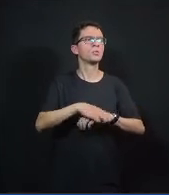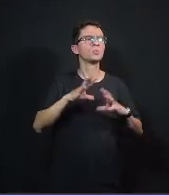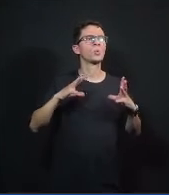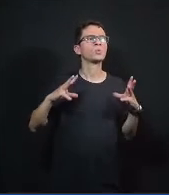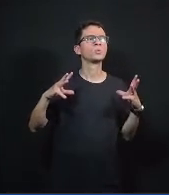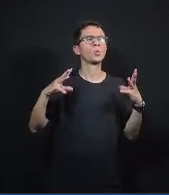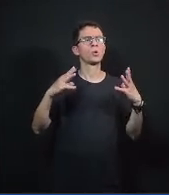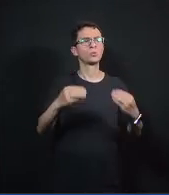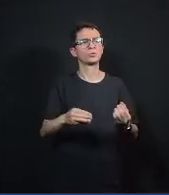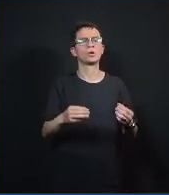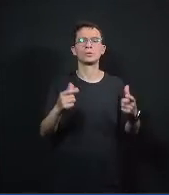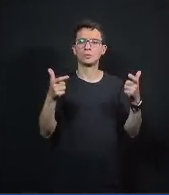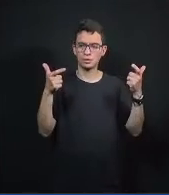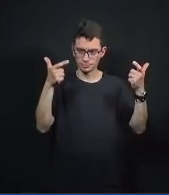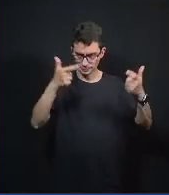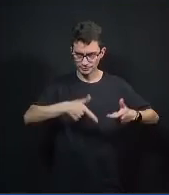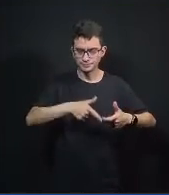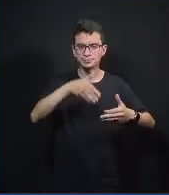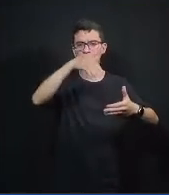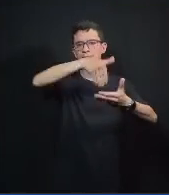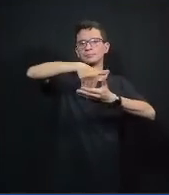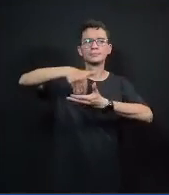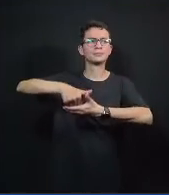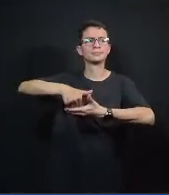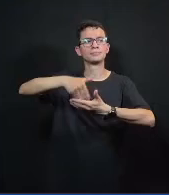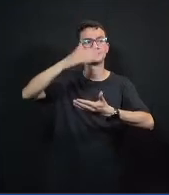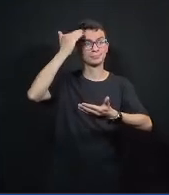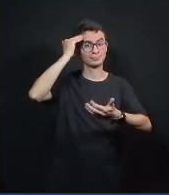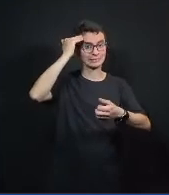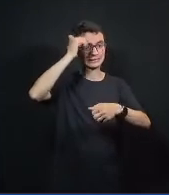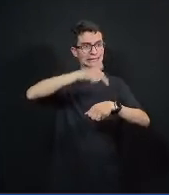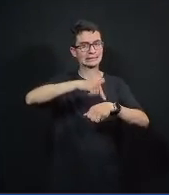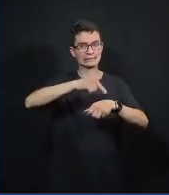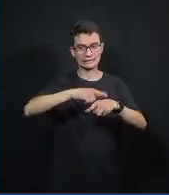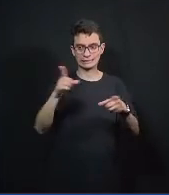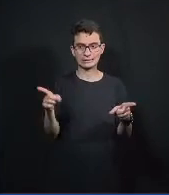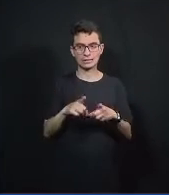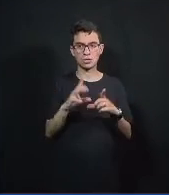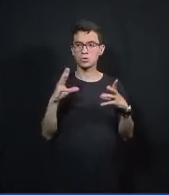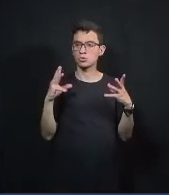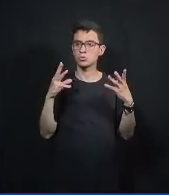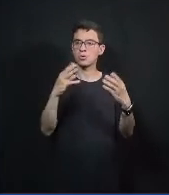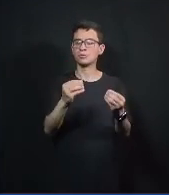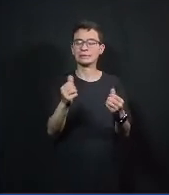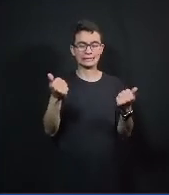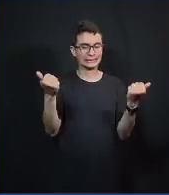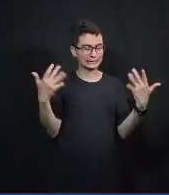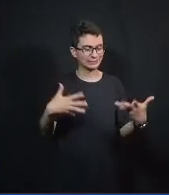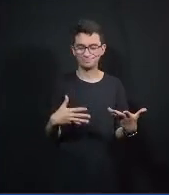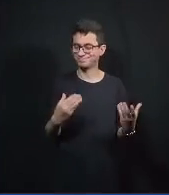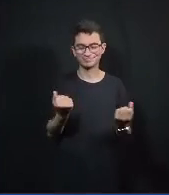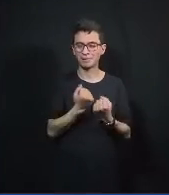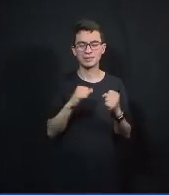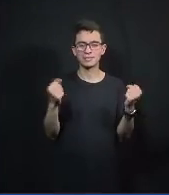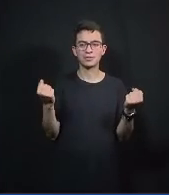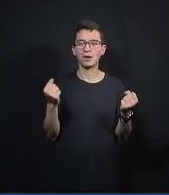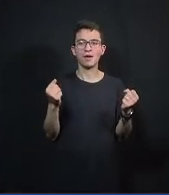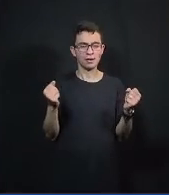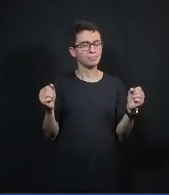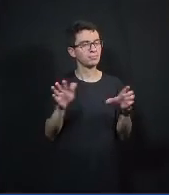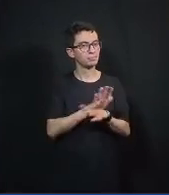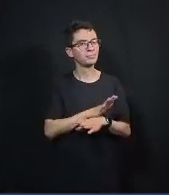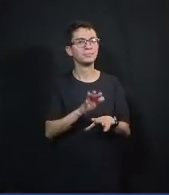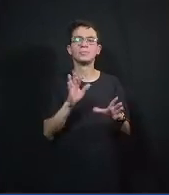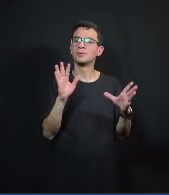ambiente de votação. E assim, o tempo é curto, não consigo abarcar tudo que envolve uma eleição. Eu finalizo aqui a minha fala aproveitando